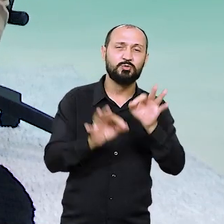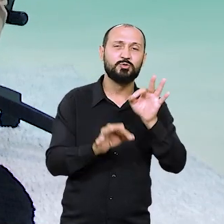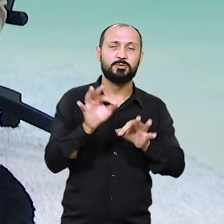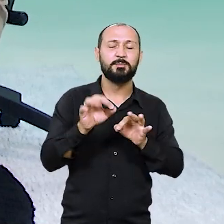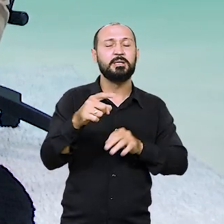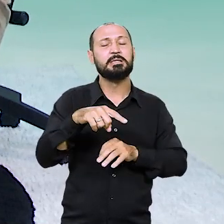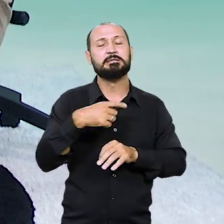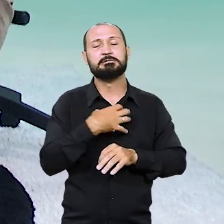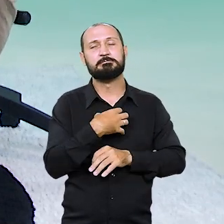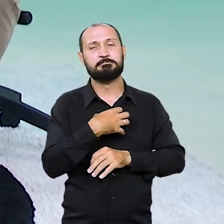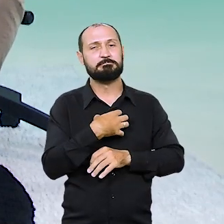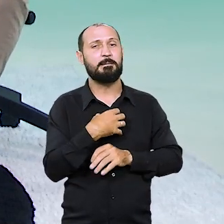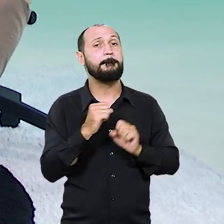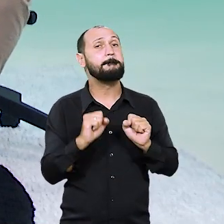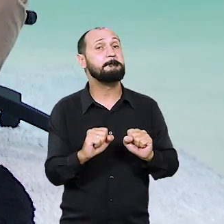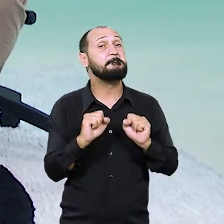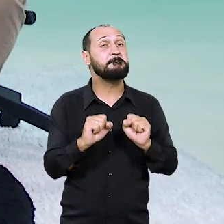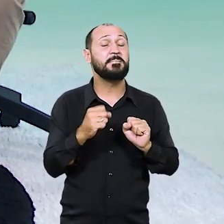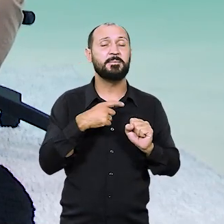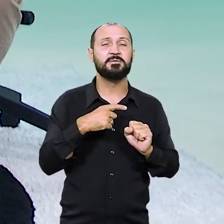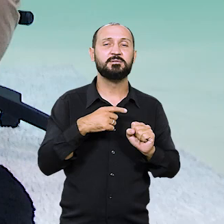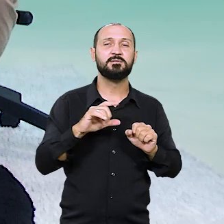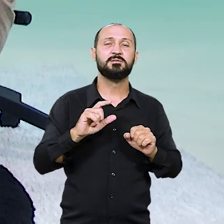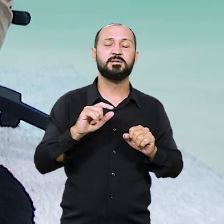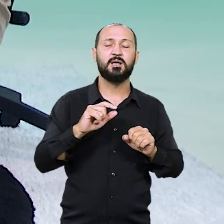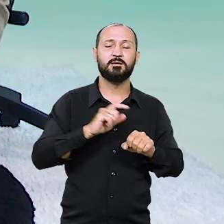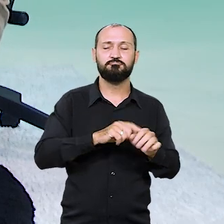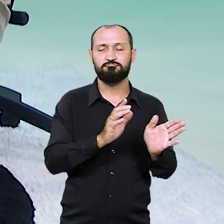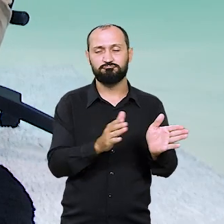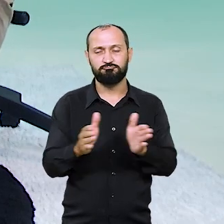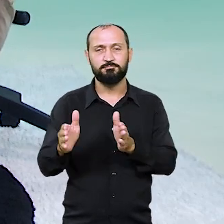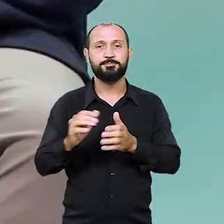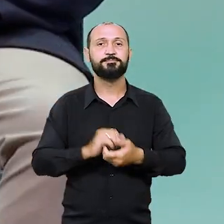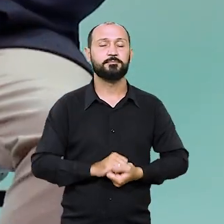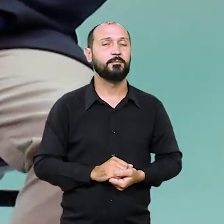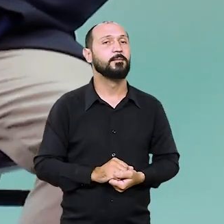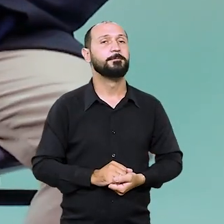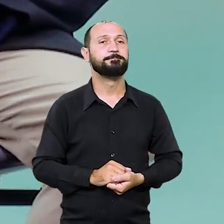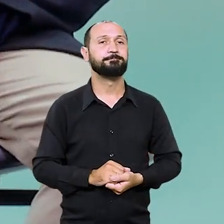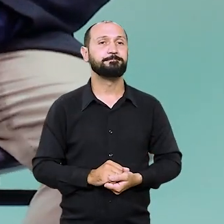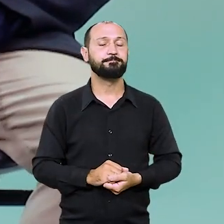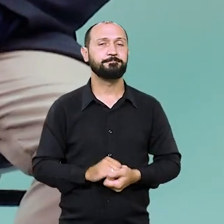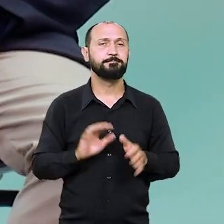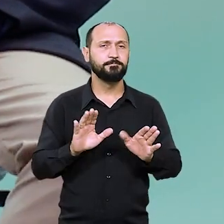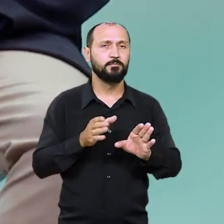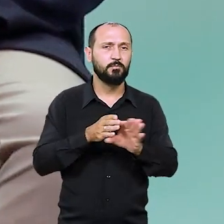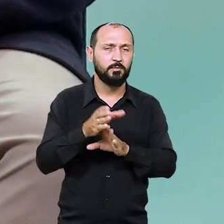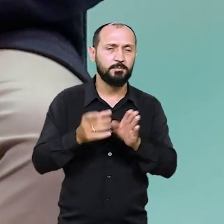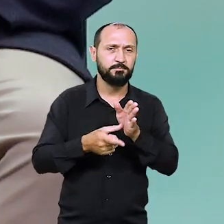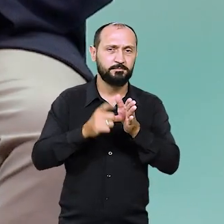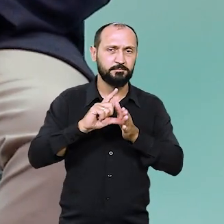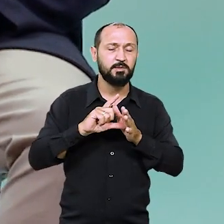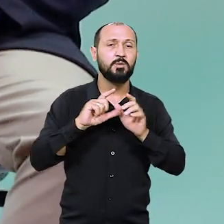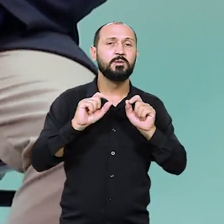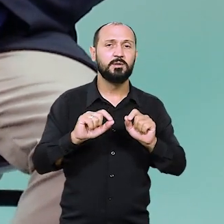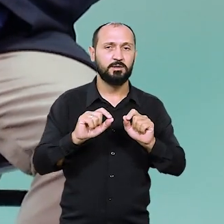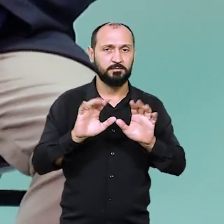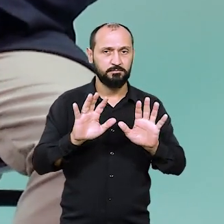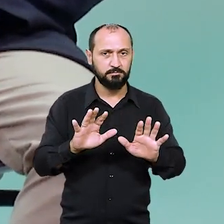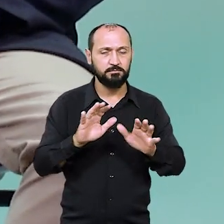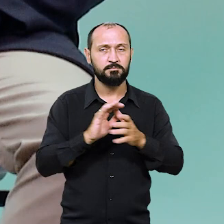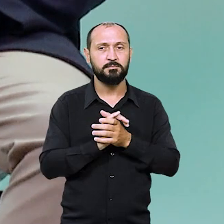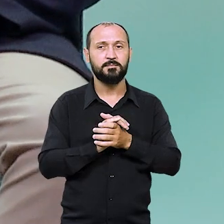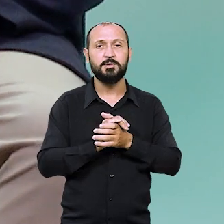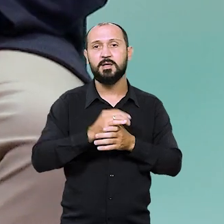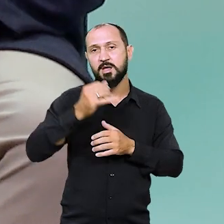jurídica para quem se encontra nessa situação ou acha que pode sofrer essas medidas? Então, um conselho anterior que a gente pode dar é,